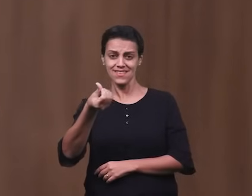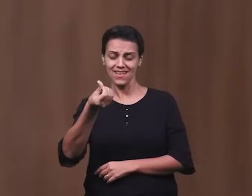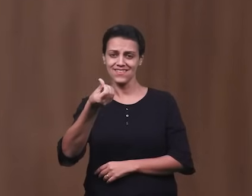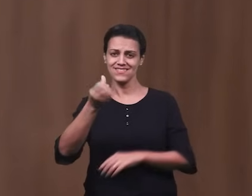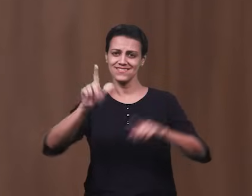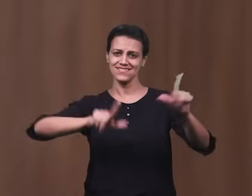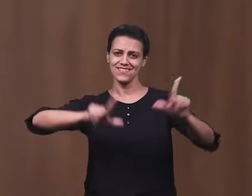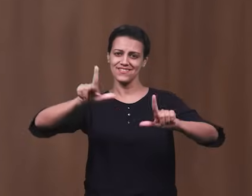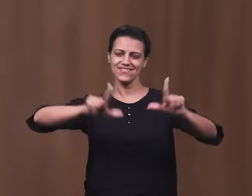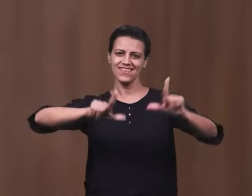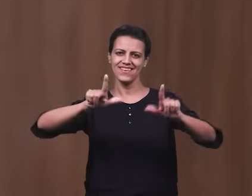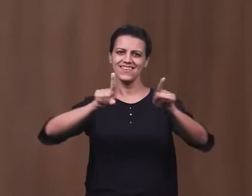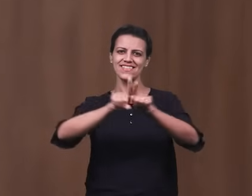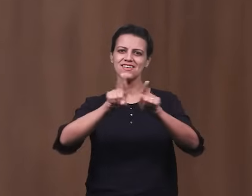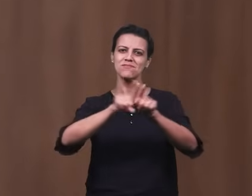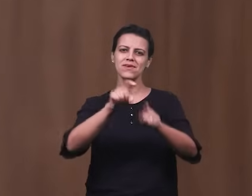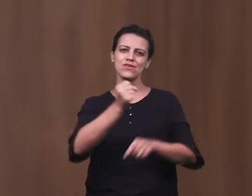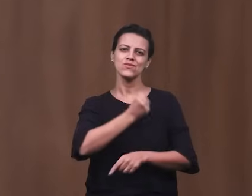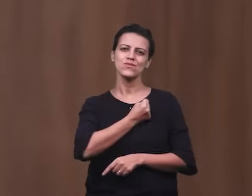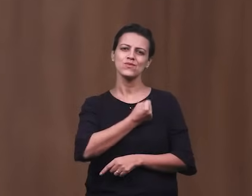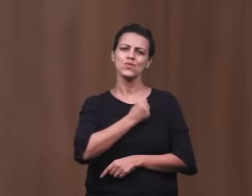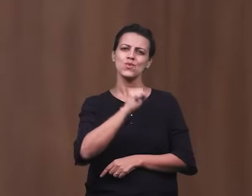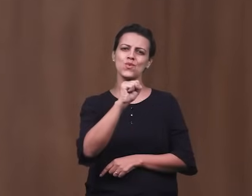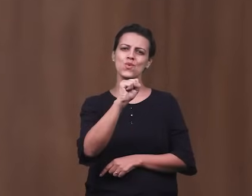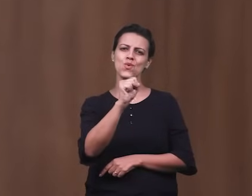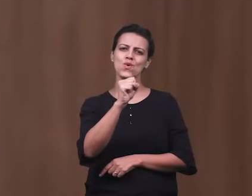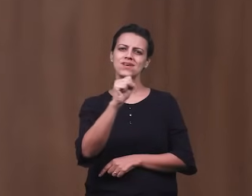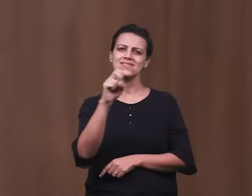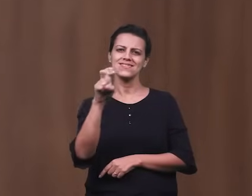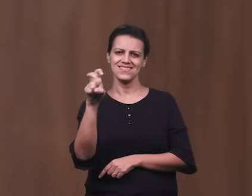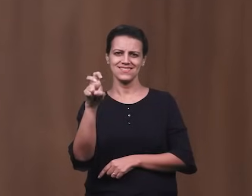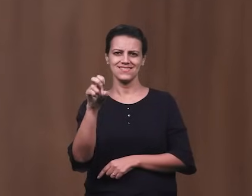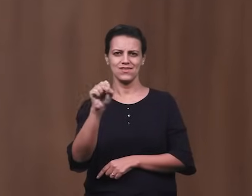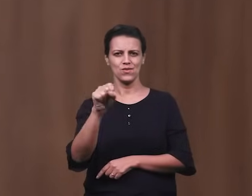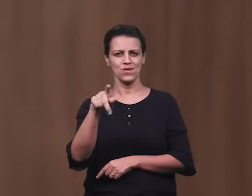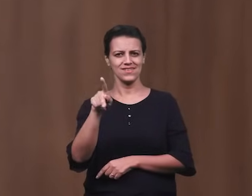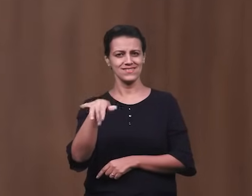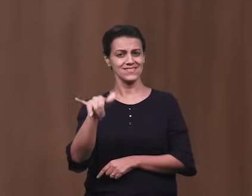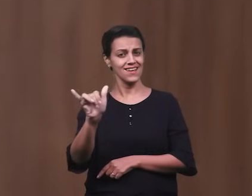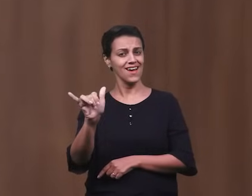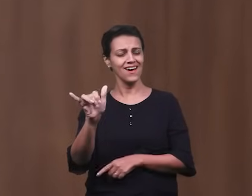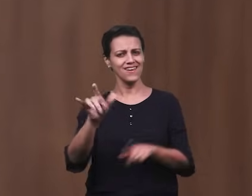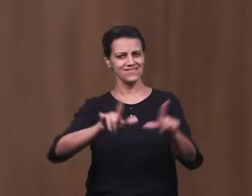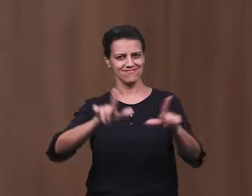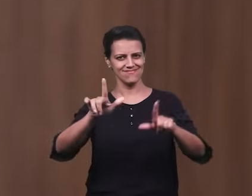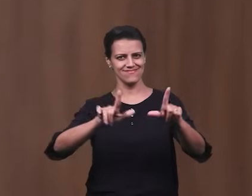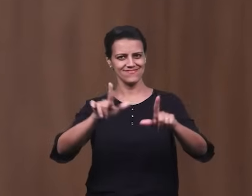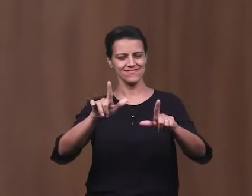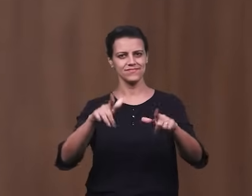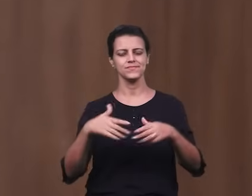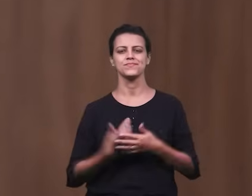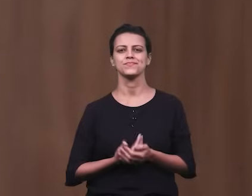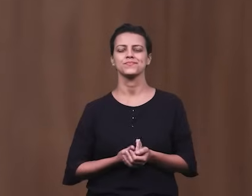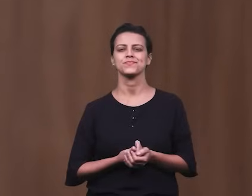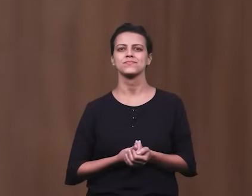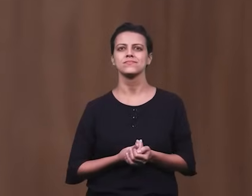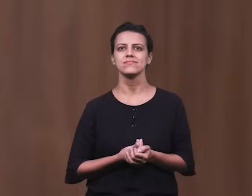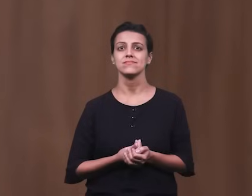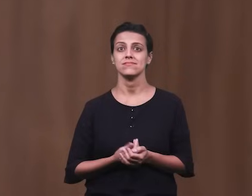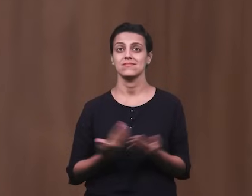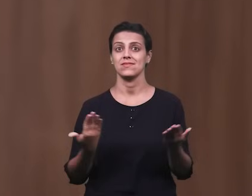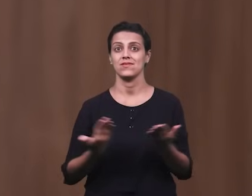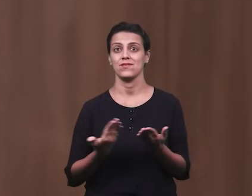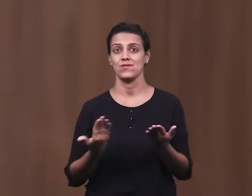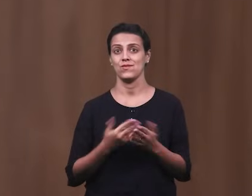Embratel, ou então também pelo canal 85 pela Sky Livre. Um assunto de hoje, um assunto